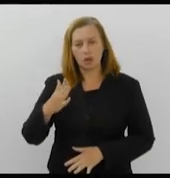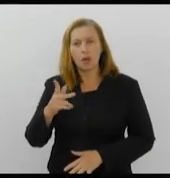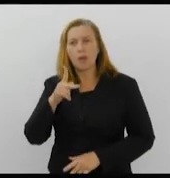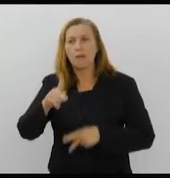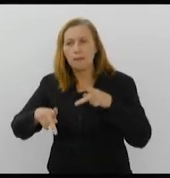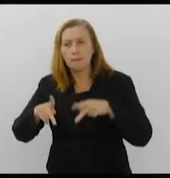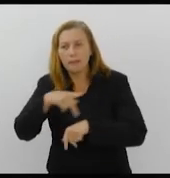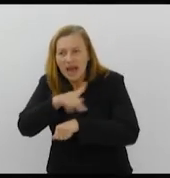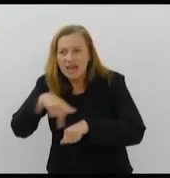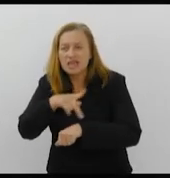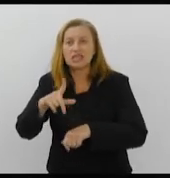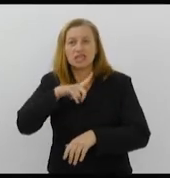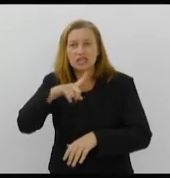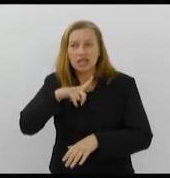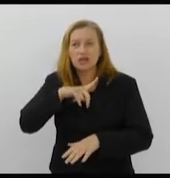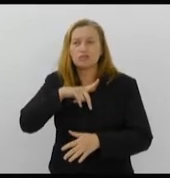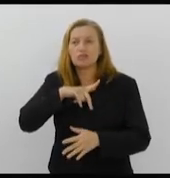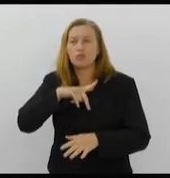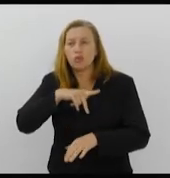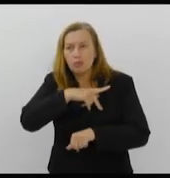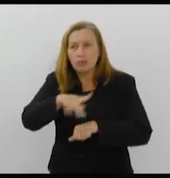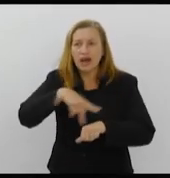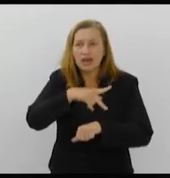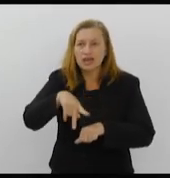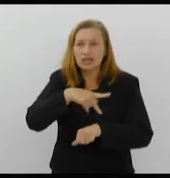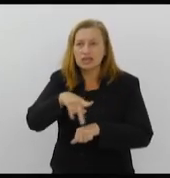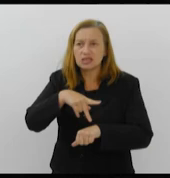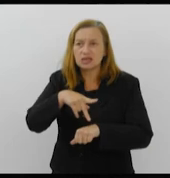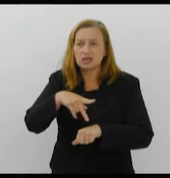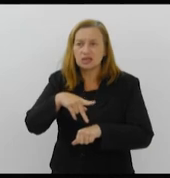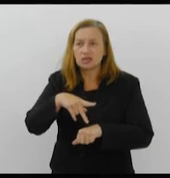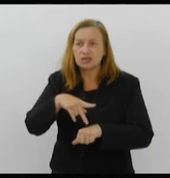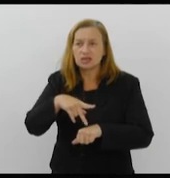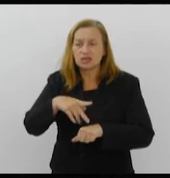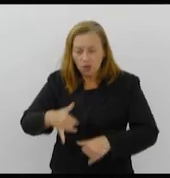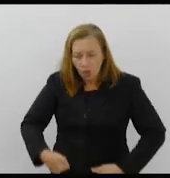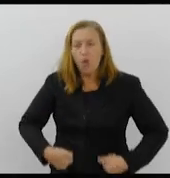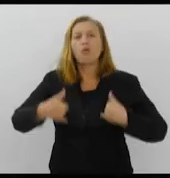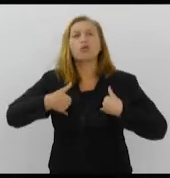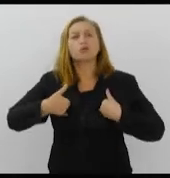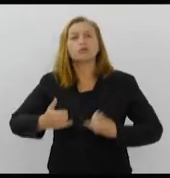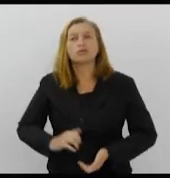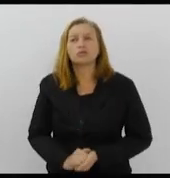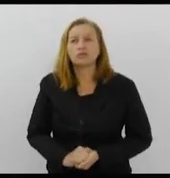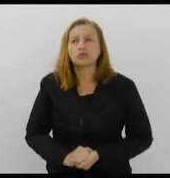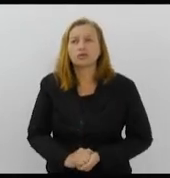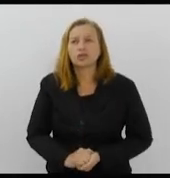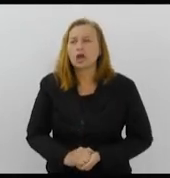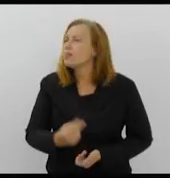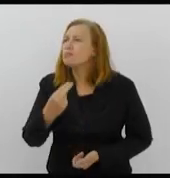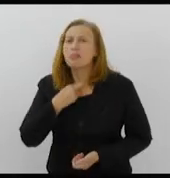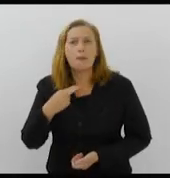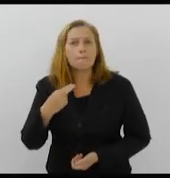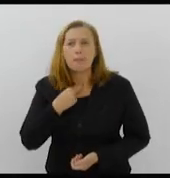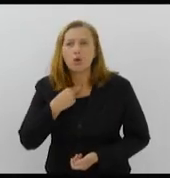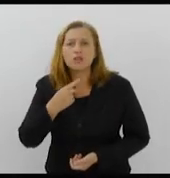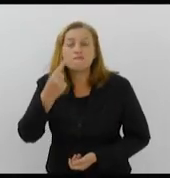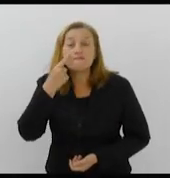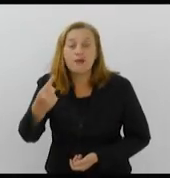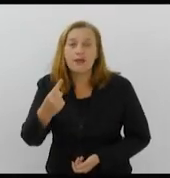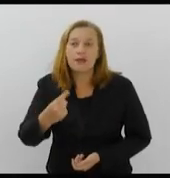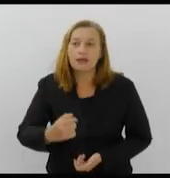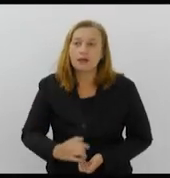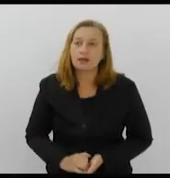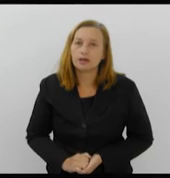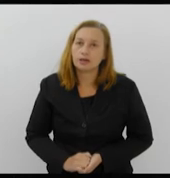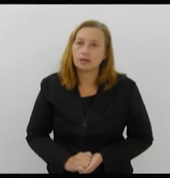seu país a sua maior expressão de orgulho. A gente não pode assistir isso de